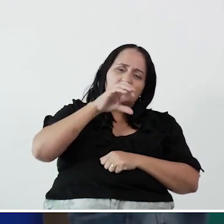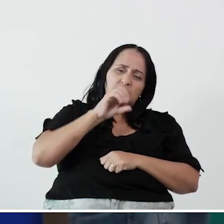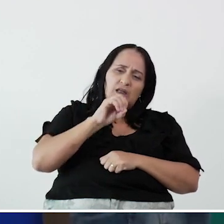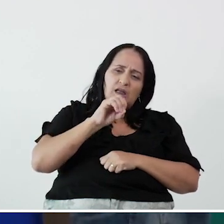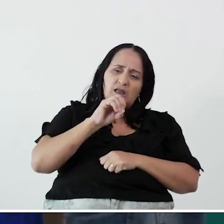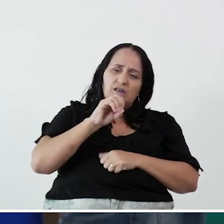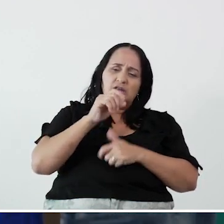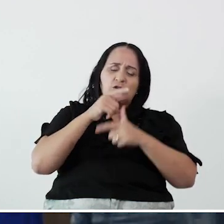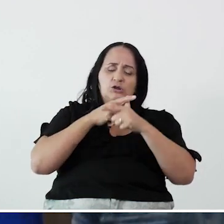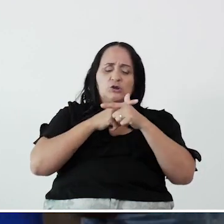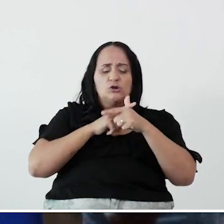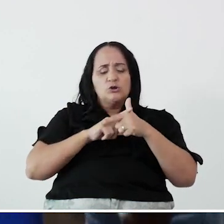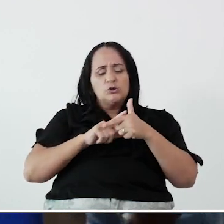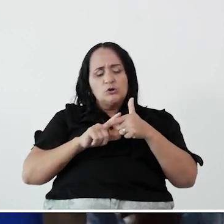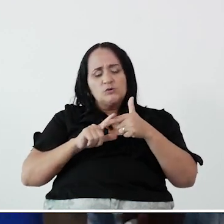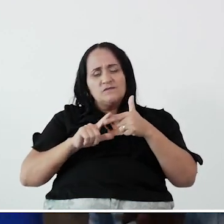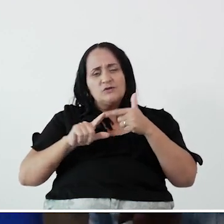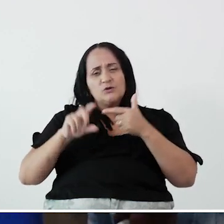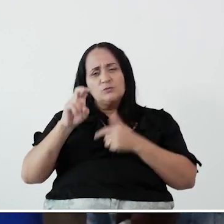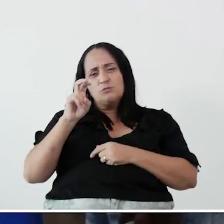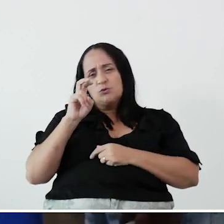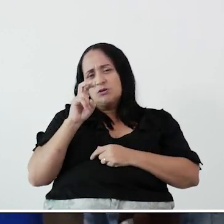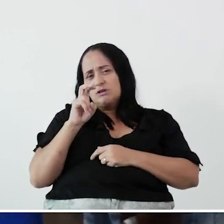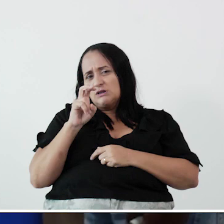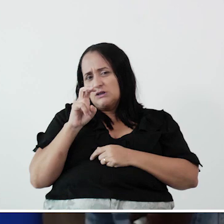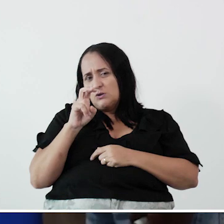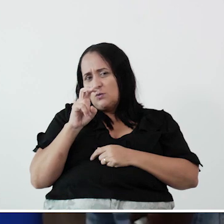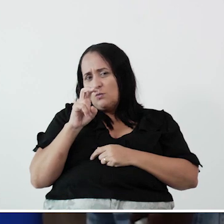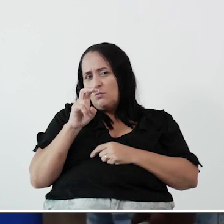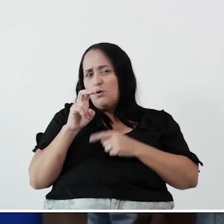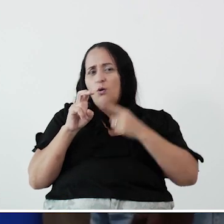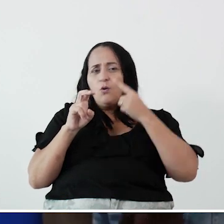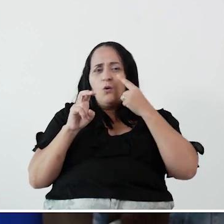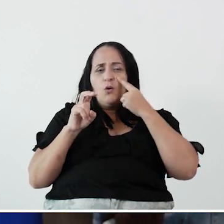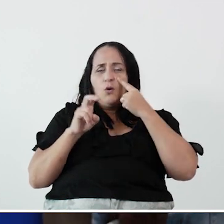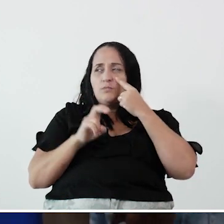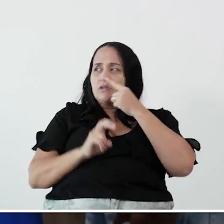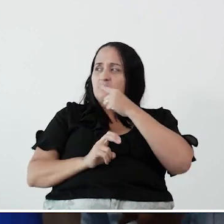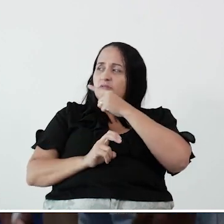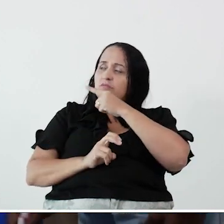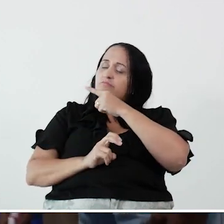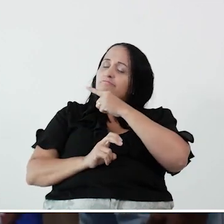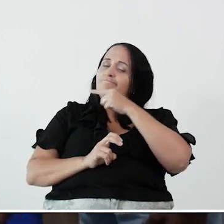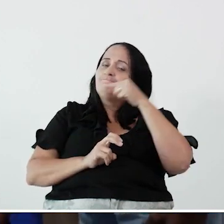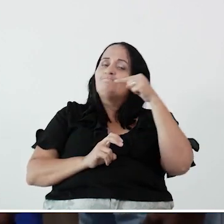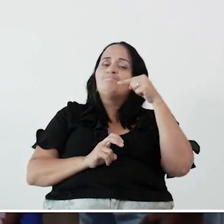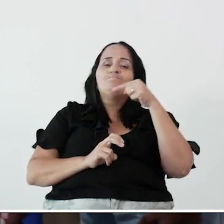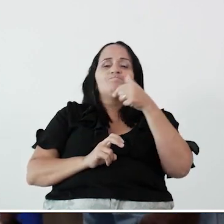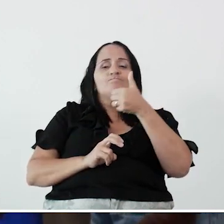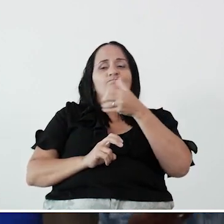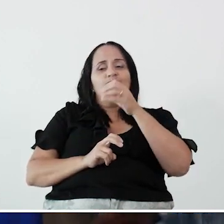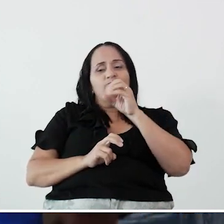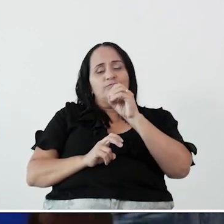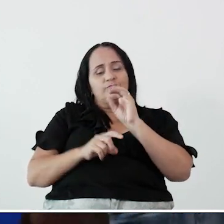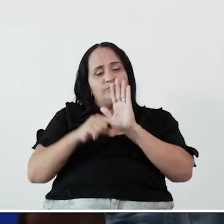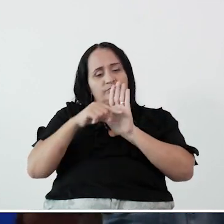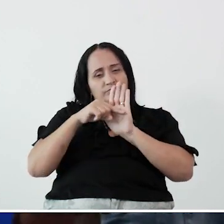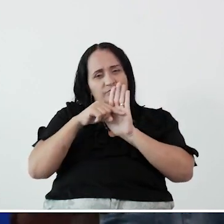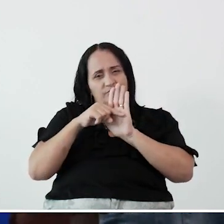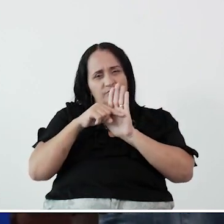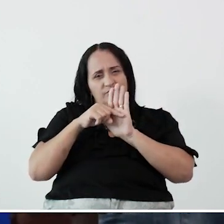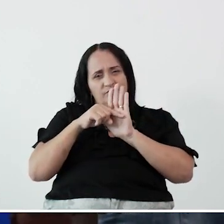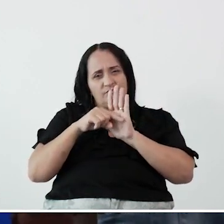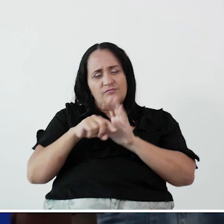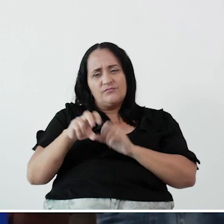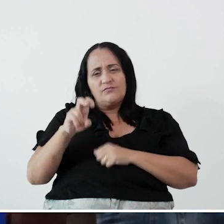5 positivo. Observe, o sinal do 10 é negativo, o sinal do 5 é positivo.